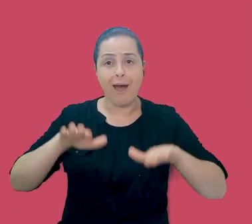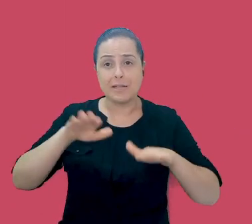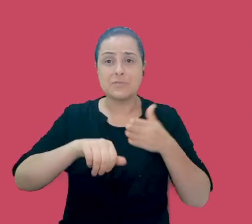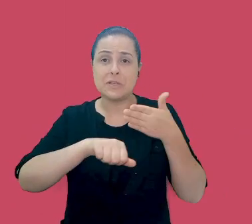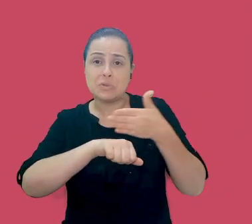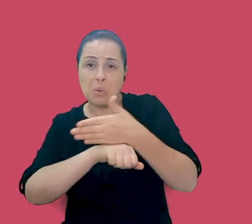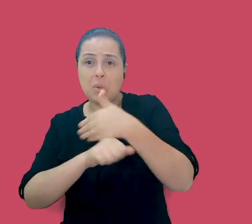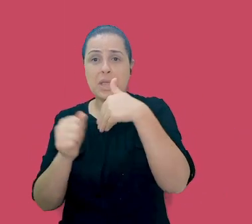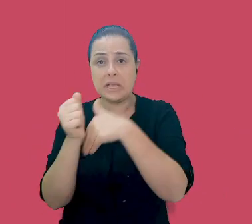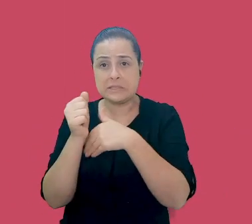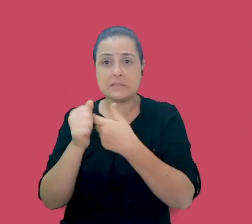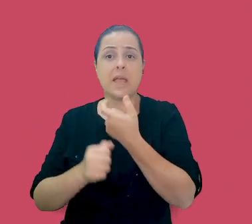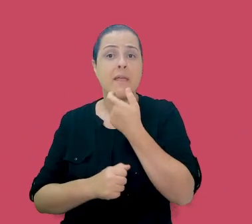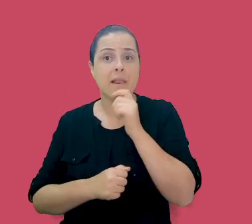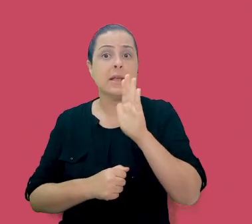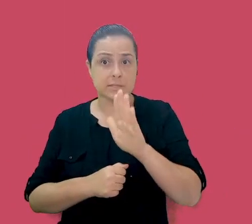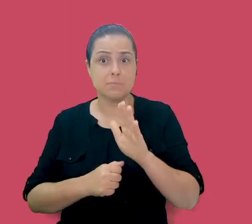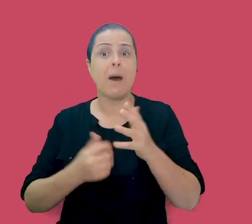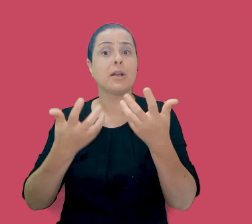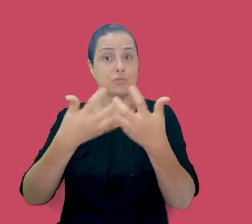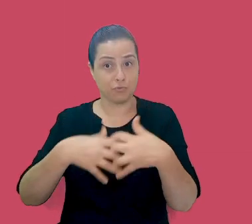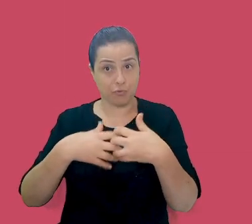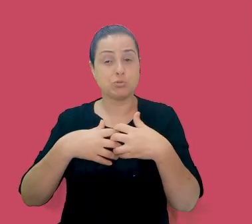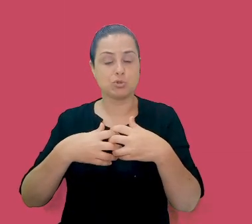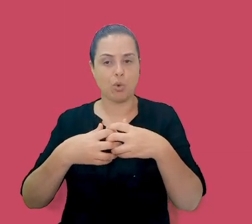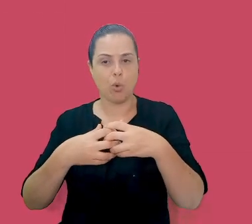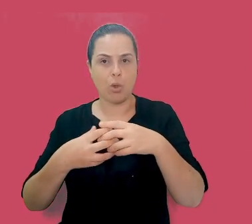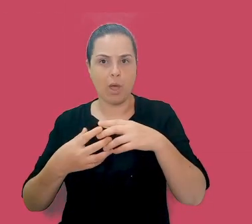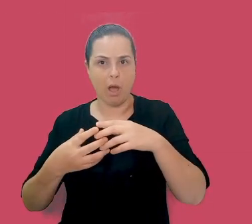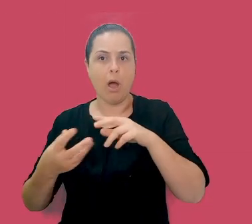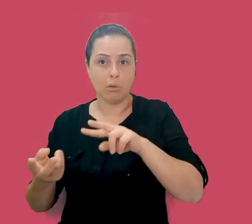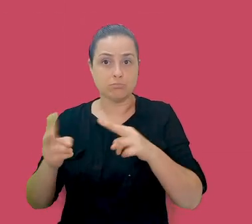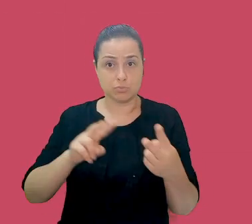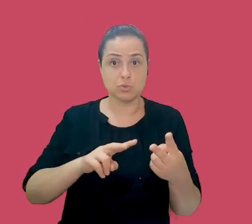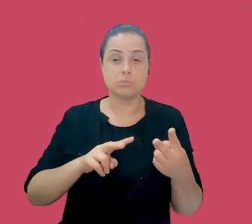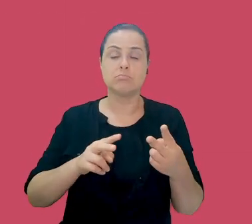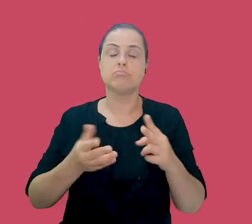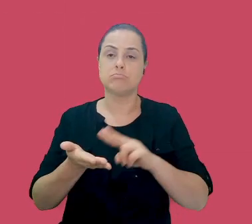inglês, ela funciona em português. O ChatGPT funciona super bem em português.